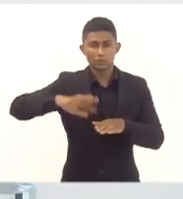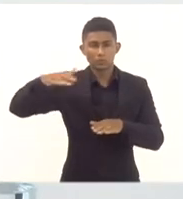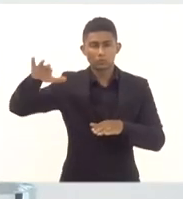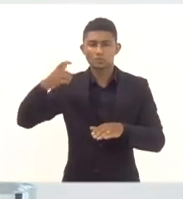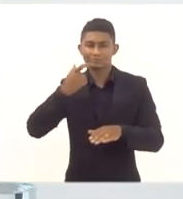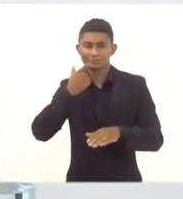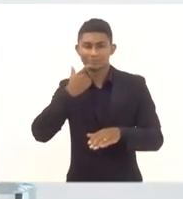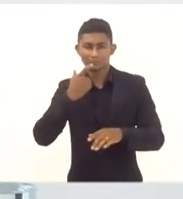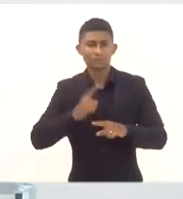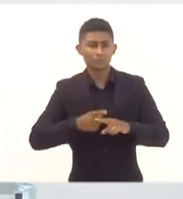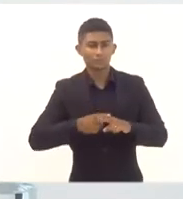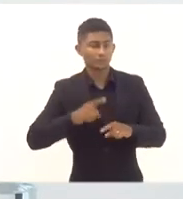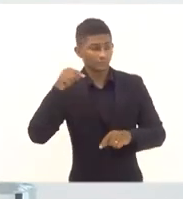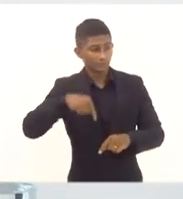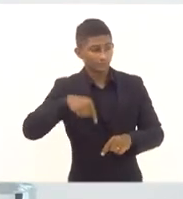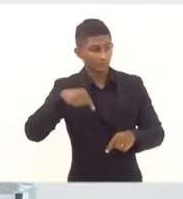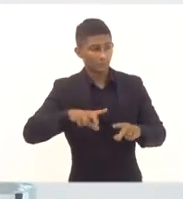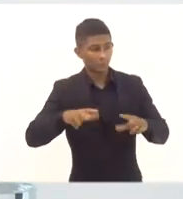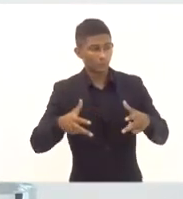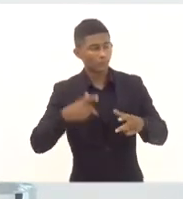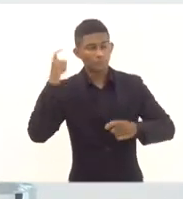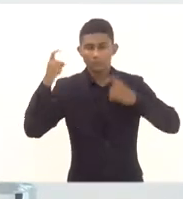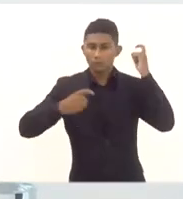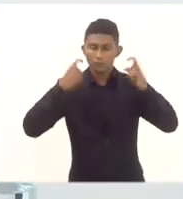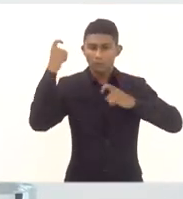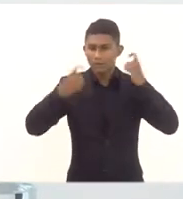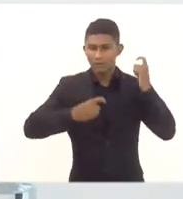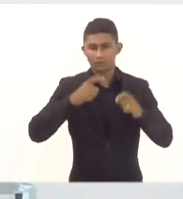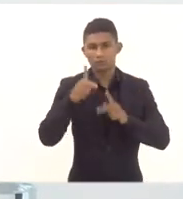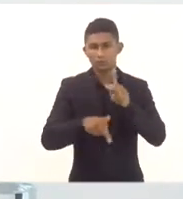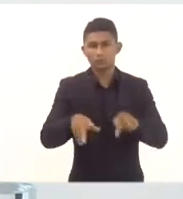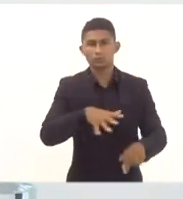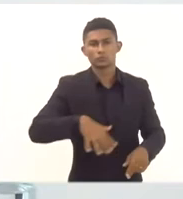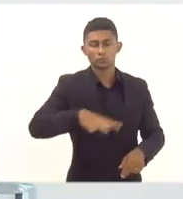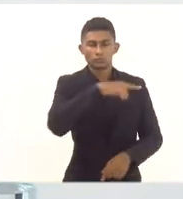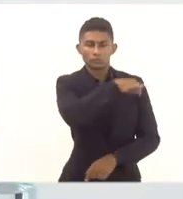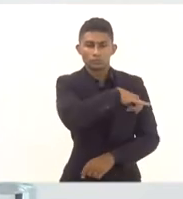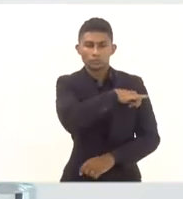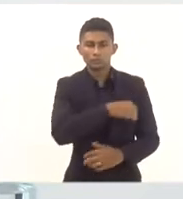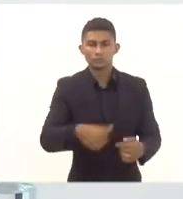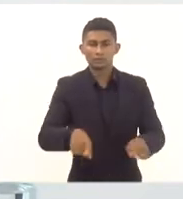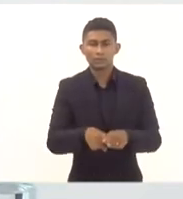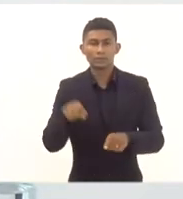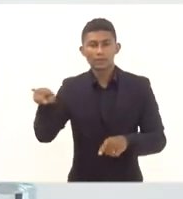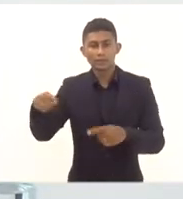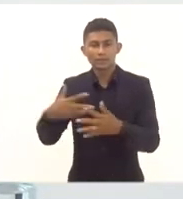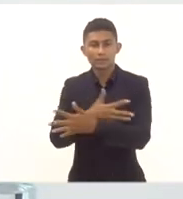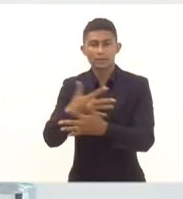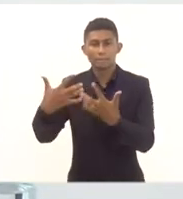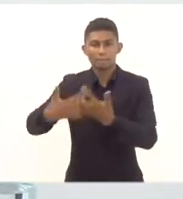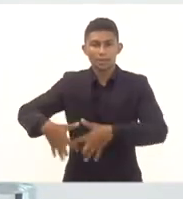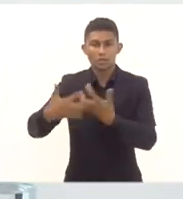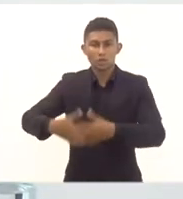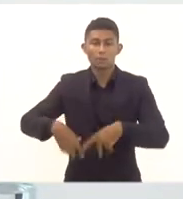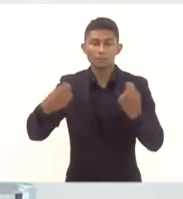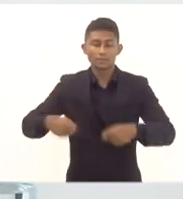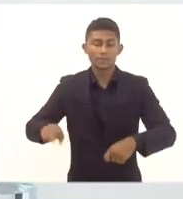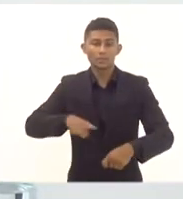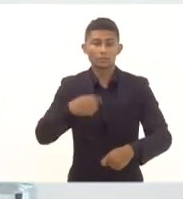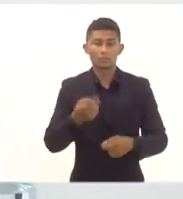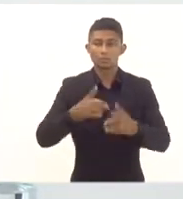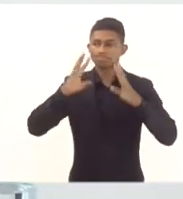tá muito preocupada com toda a população do estado do Rio de Janeiro e Petrópolis nesse momento carece de uma atenção maior